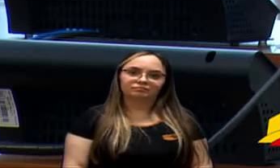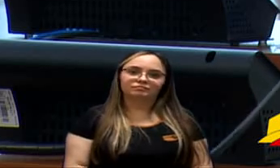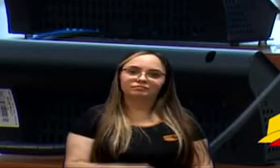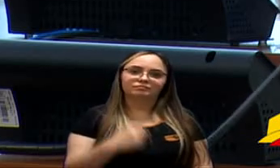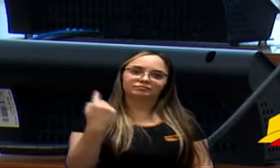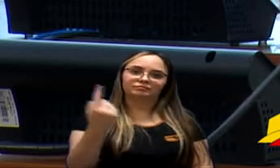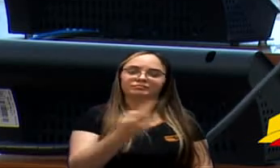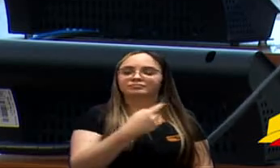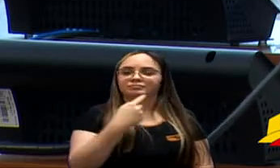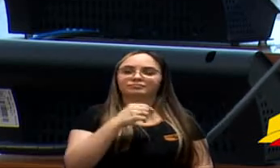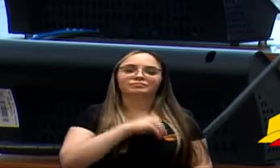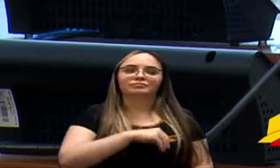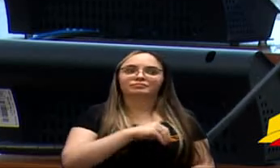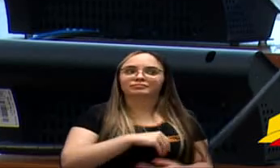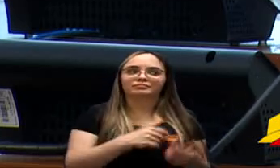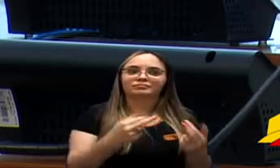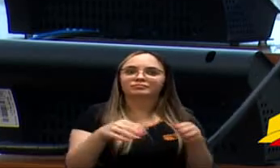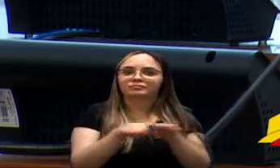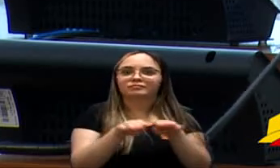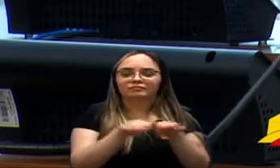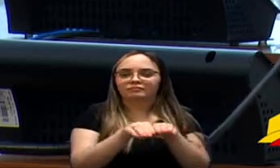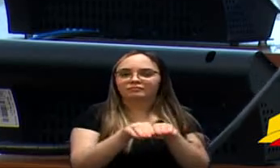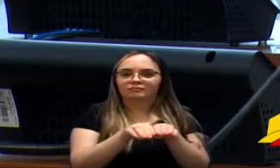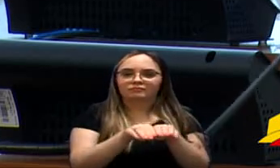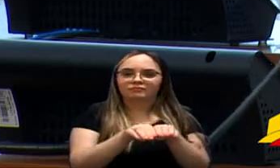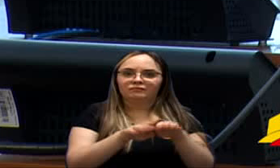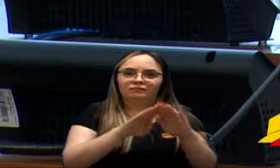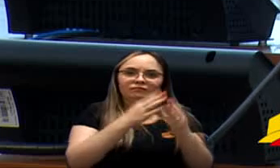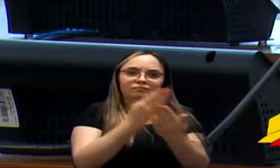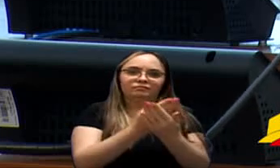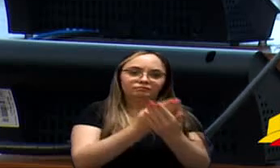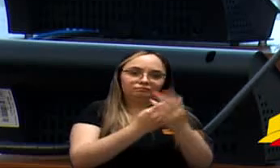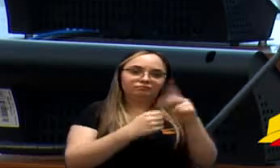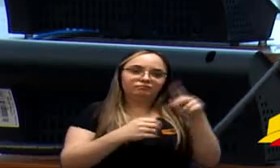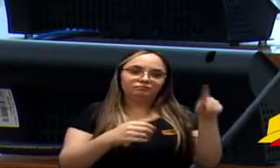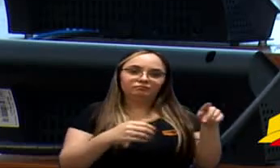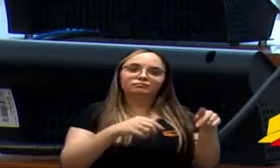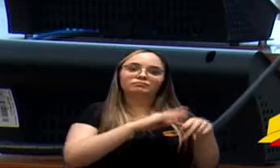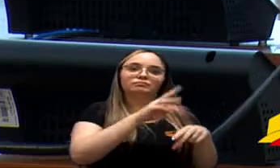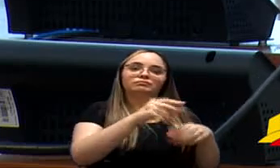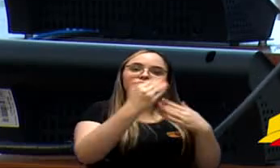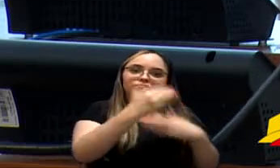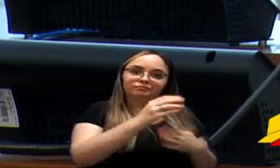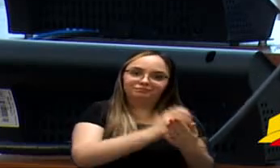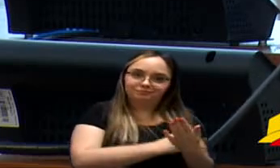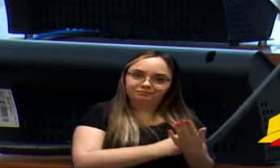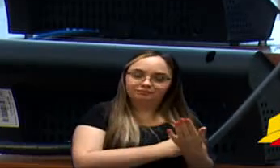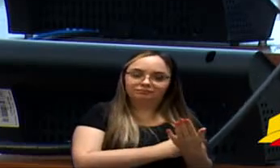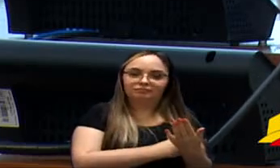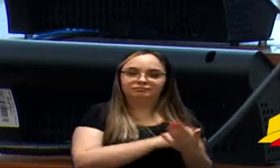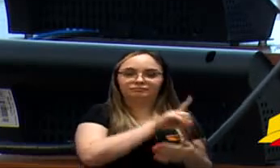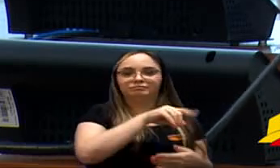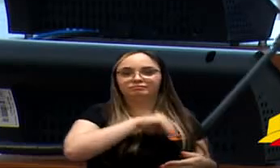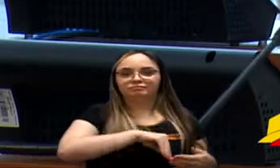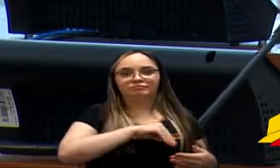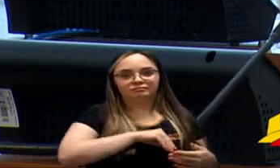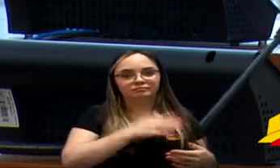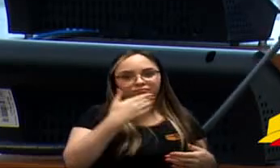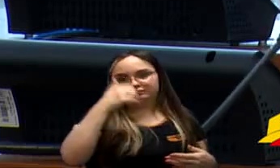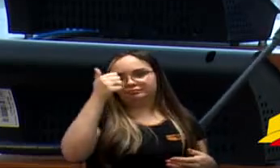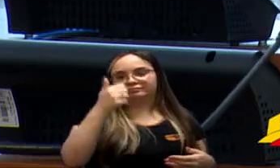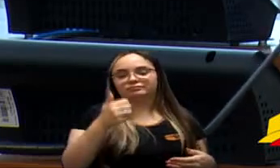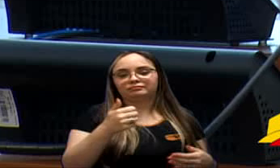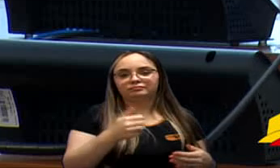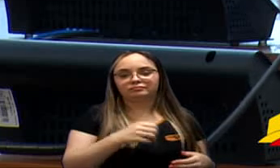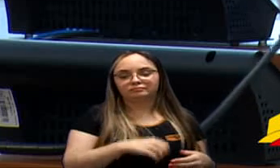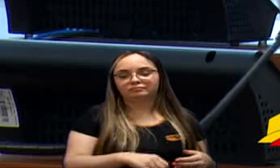a mesma eficiência, o mesmo ensino das escolas onde os professores são concursados e recebem um salário bem mais